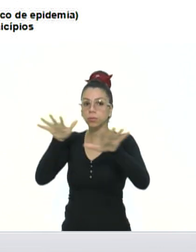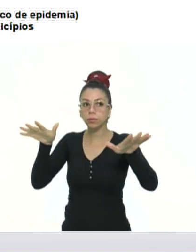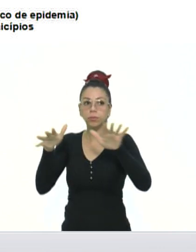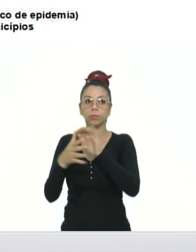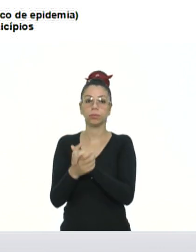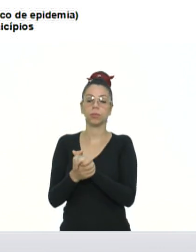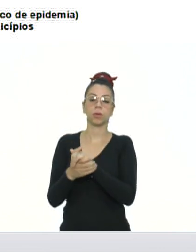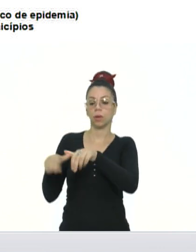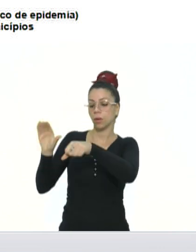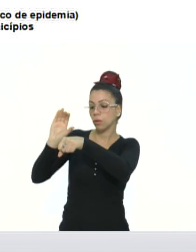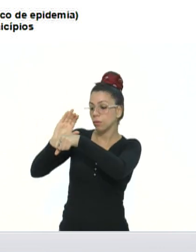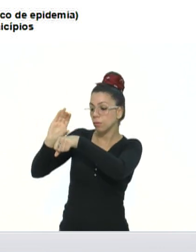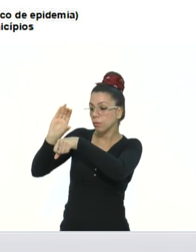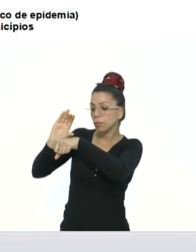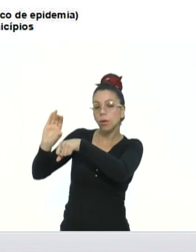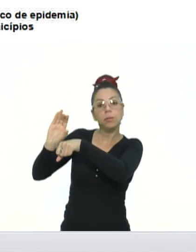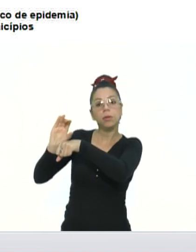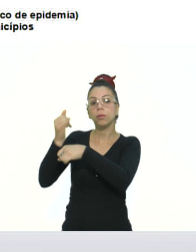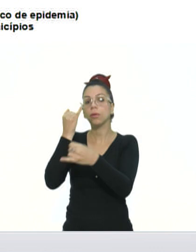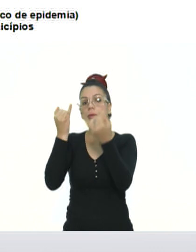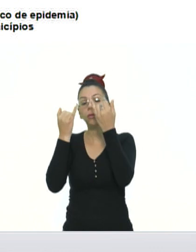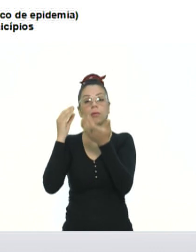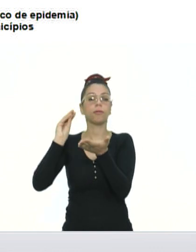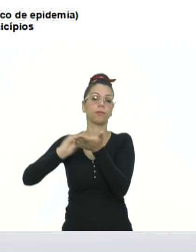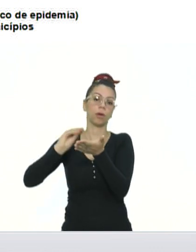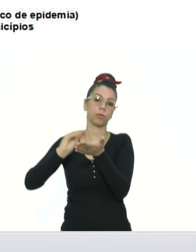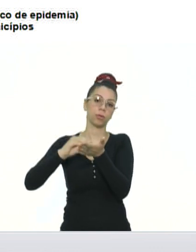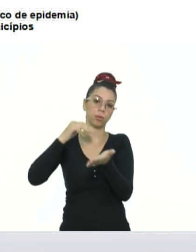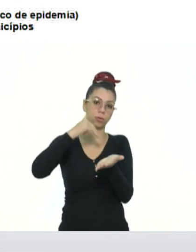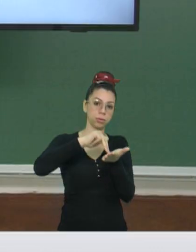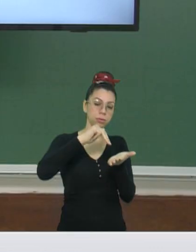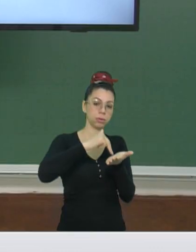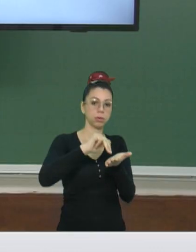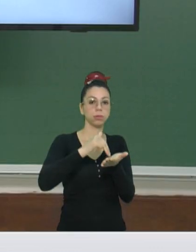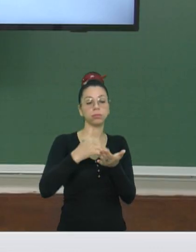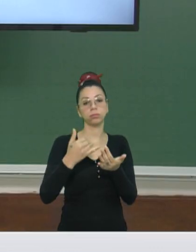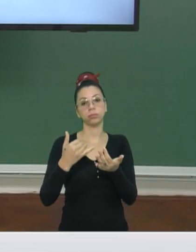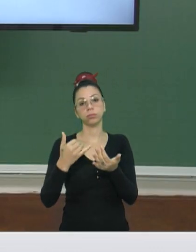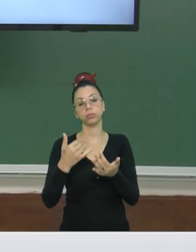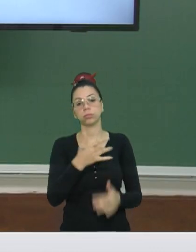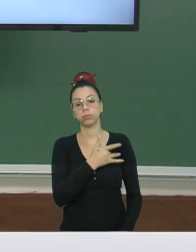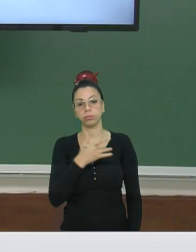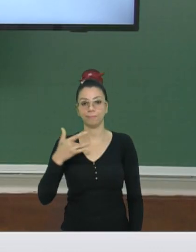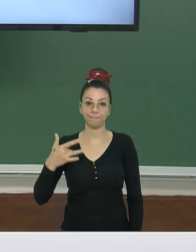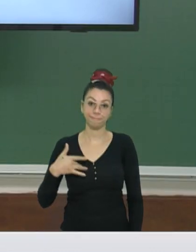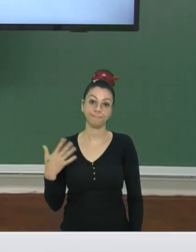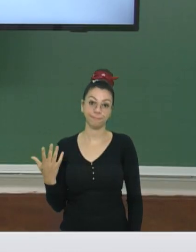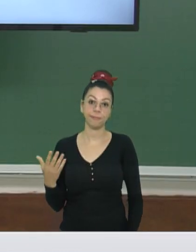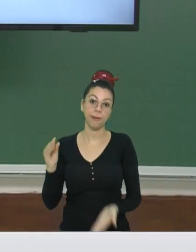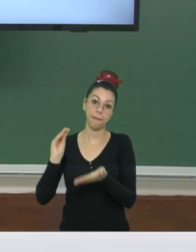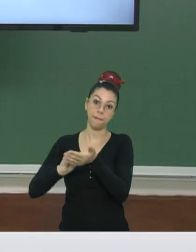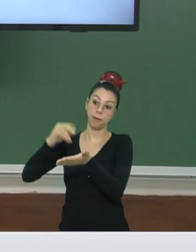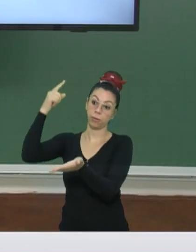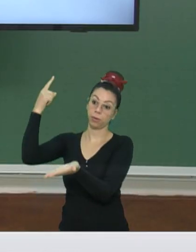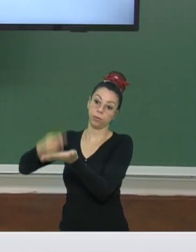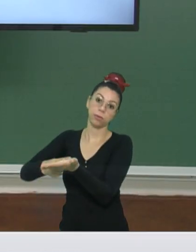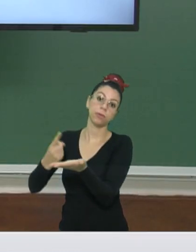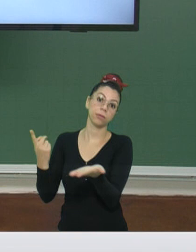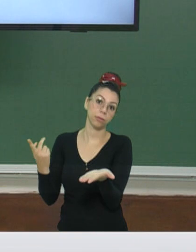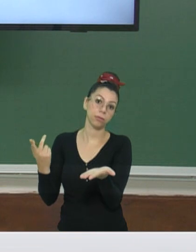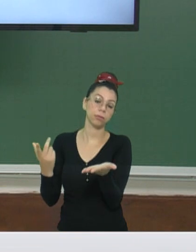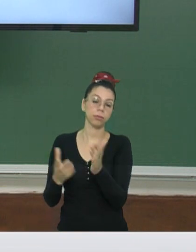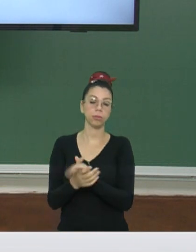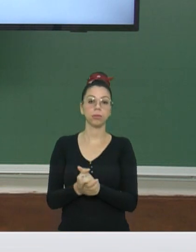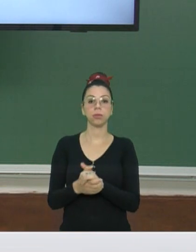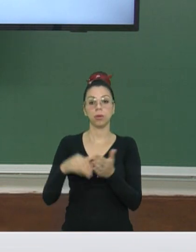que não informou a Secretaria Estadual. Isso é uma falta de compromisso, né, pessoal? Isso é uma falta de compromisso. A Secretaria de